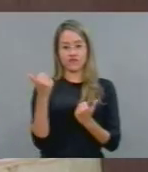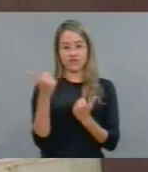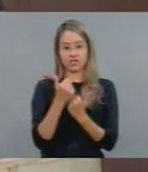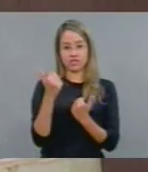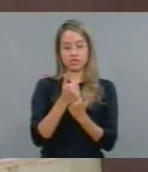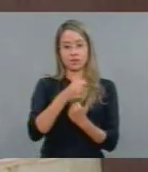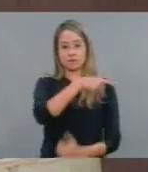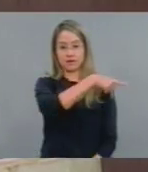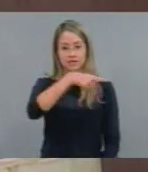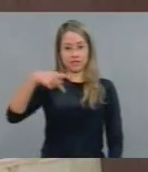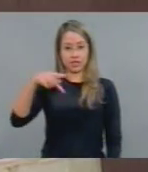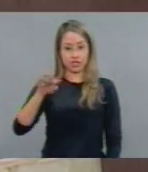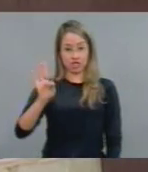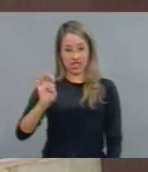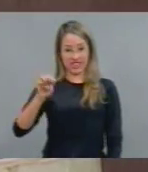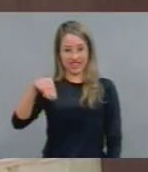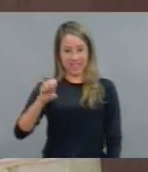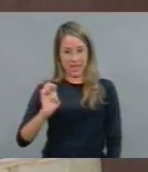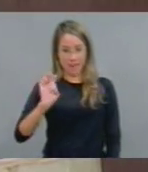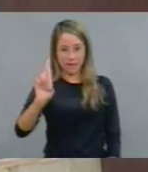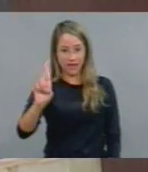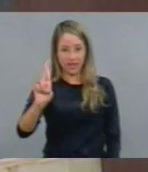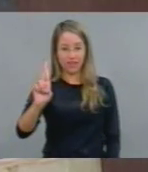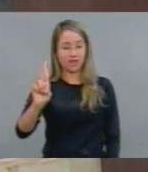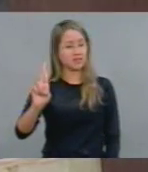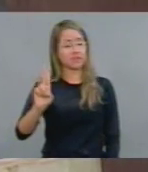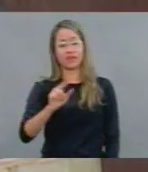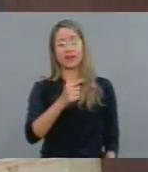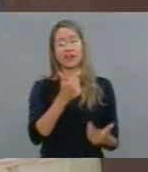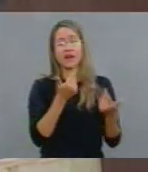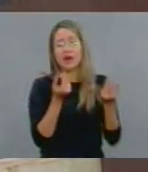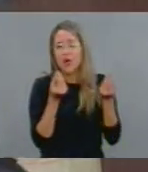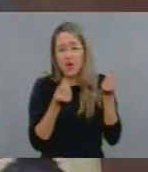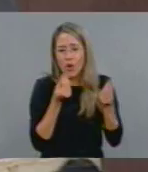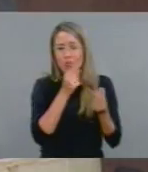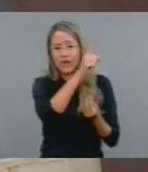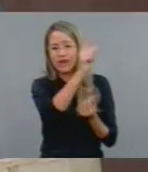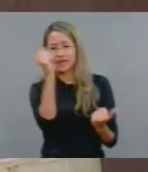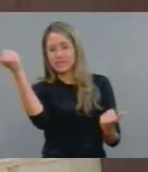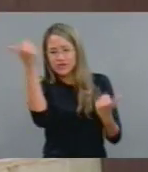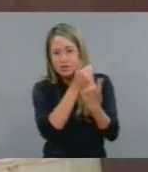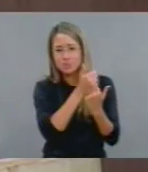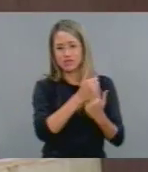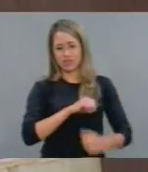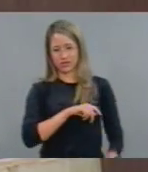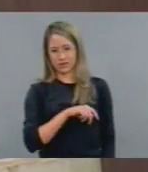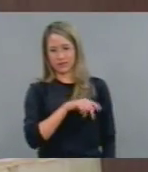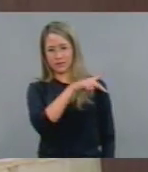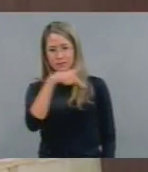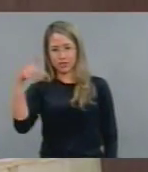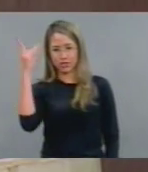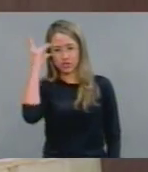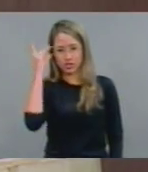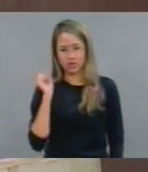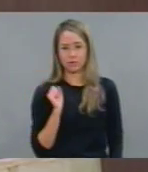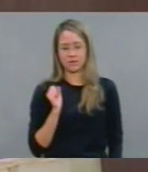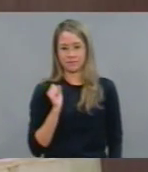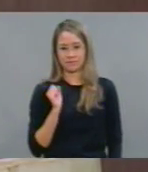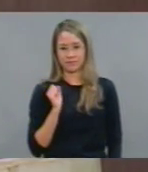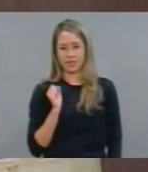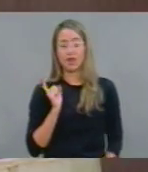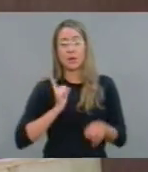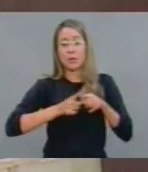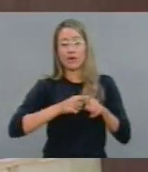também é acusado de receber propina. Correto ele. Concordo.